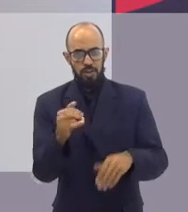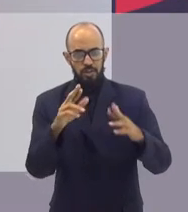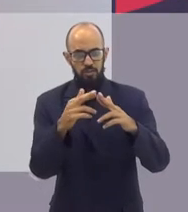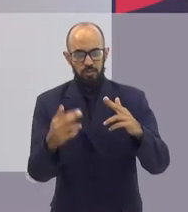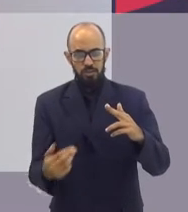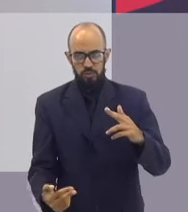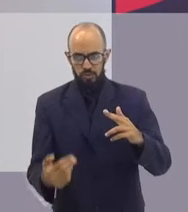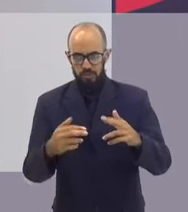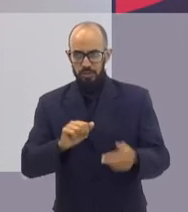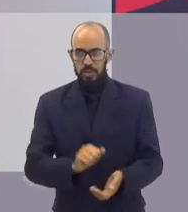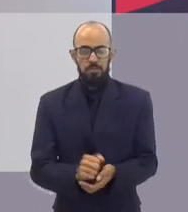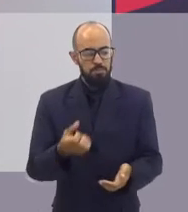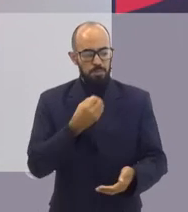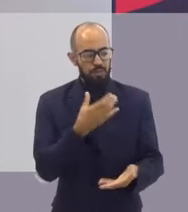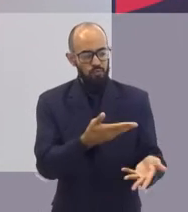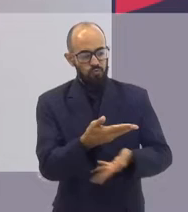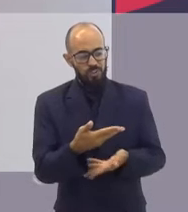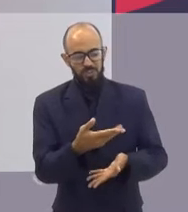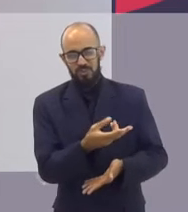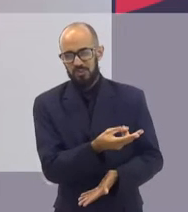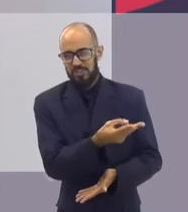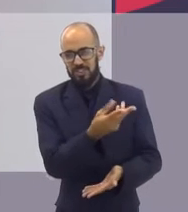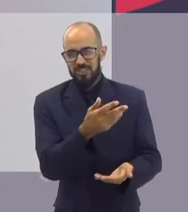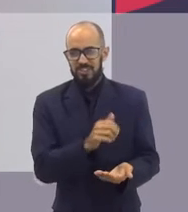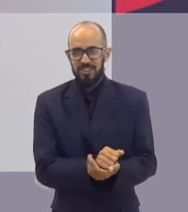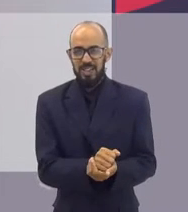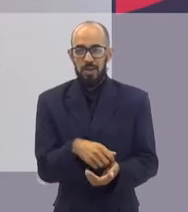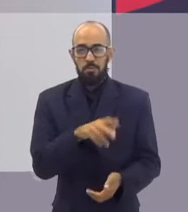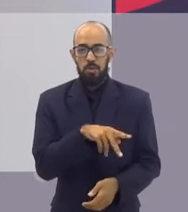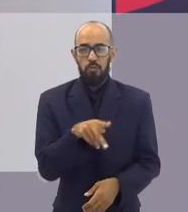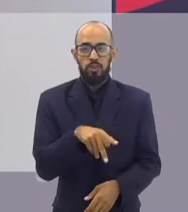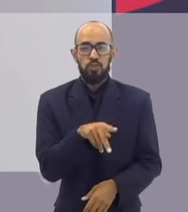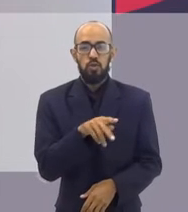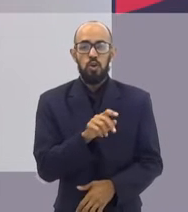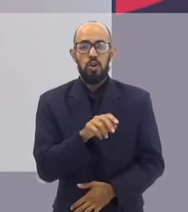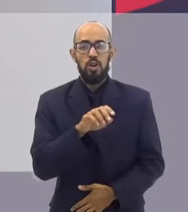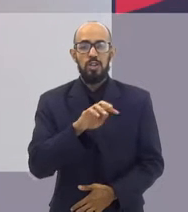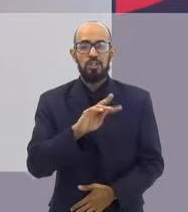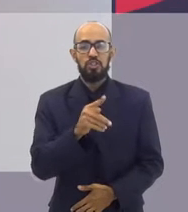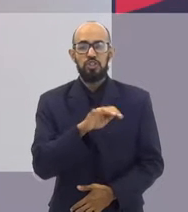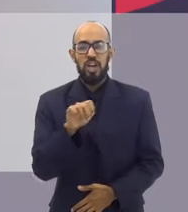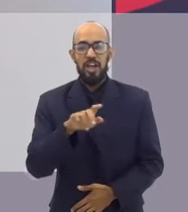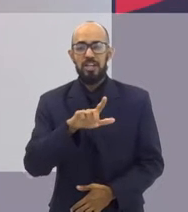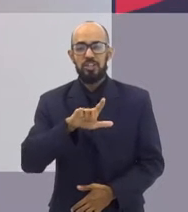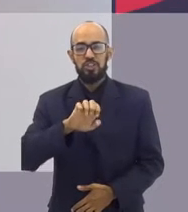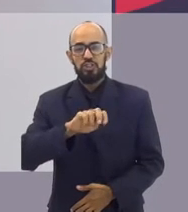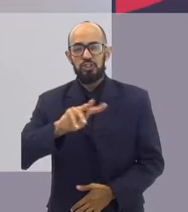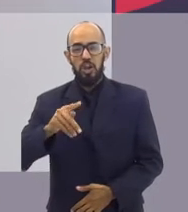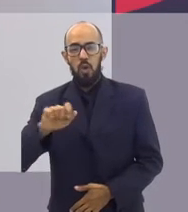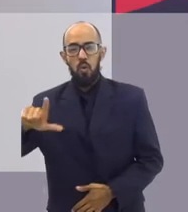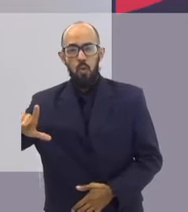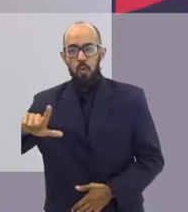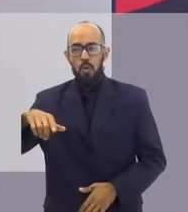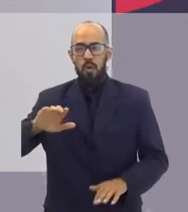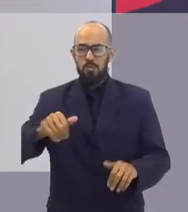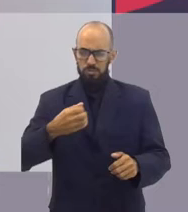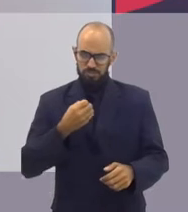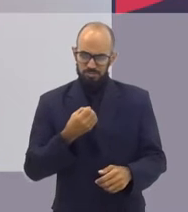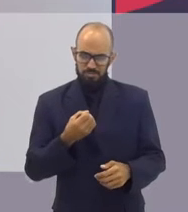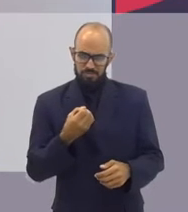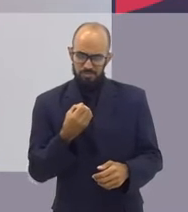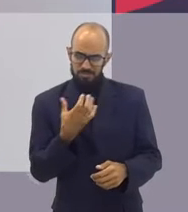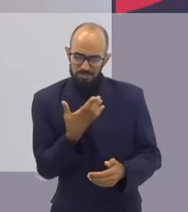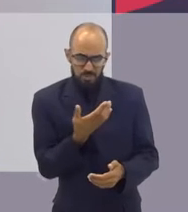pela presença, sejam bem-vindos ao Ciência e Existência. Professor Chechel, gostaria de começar com o senhor. É um jogo de tabuleiro